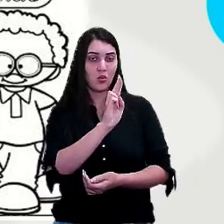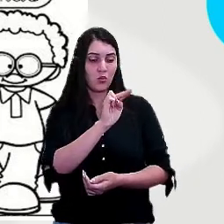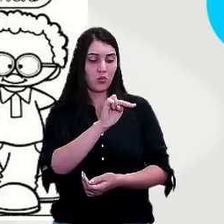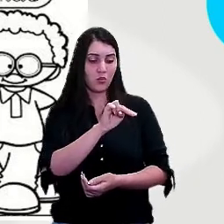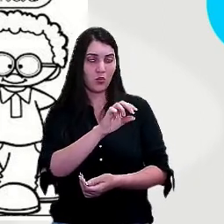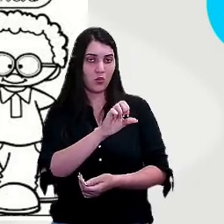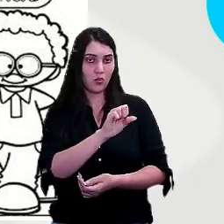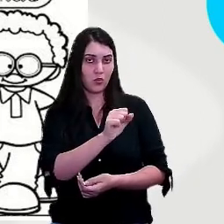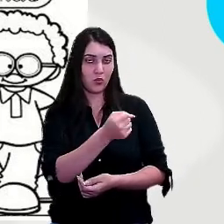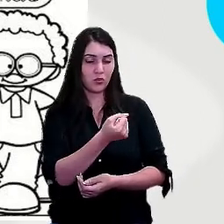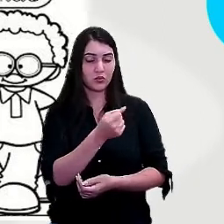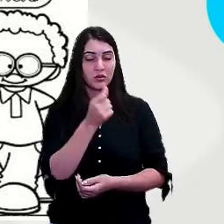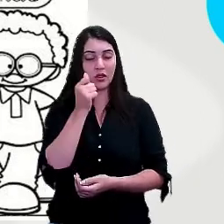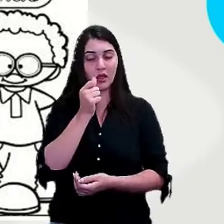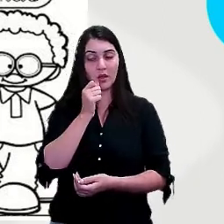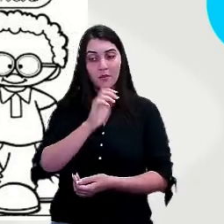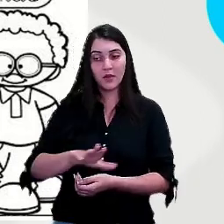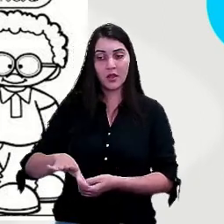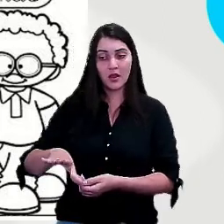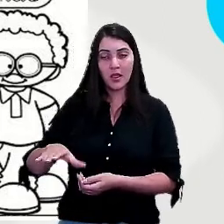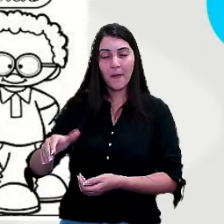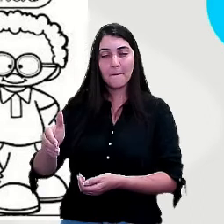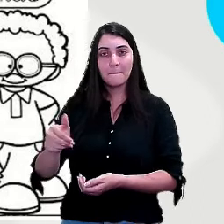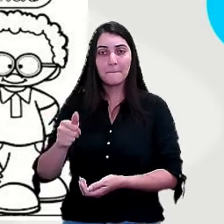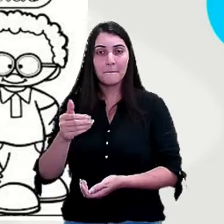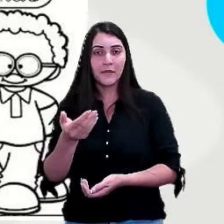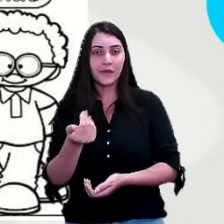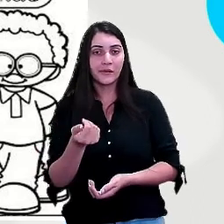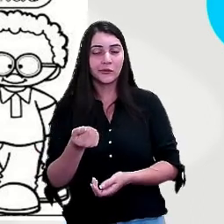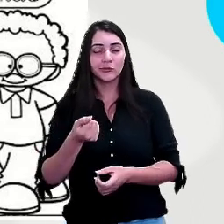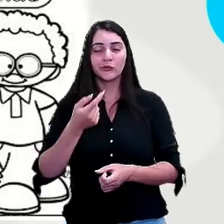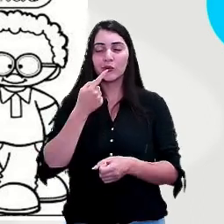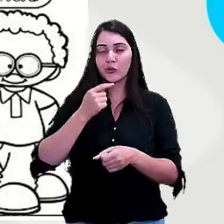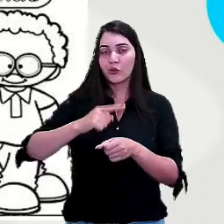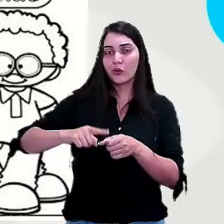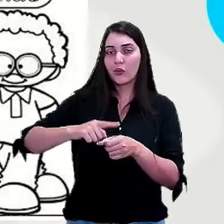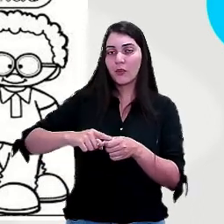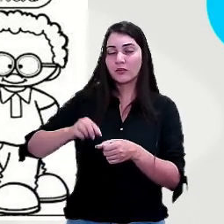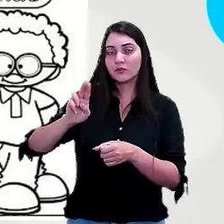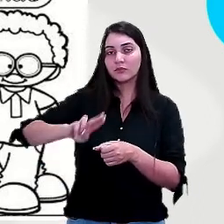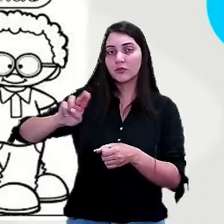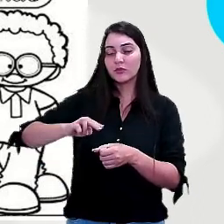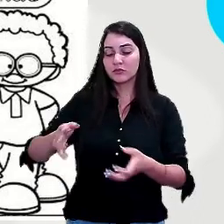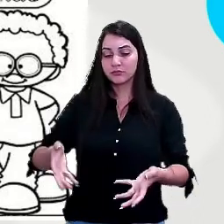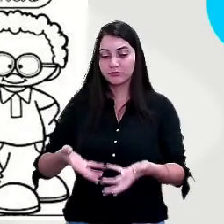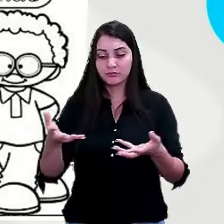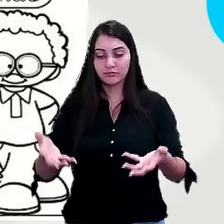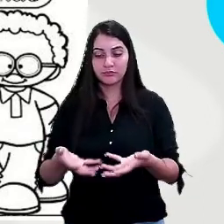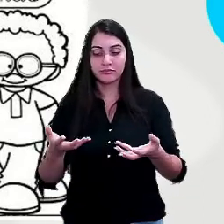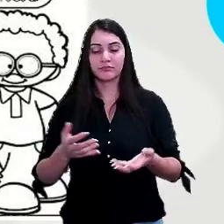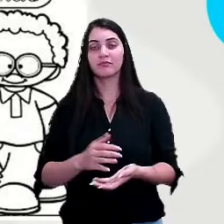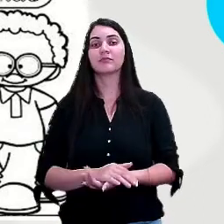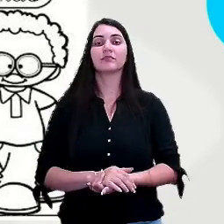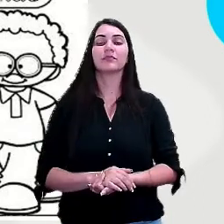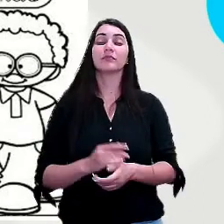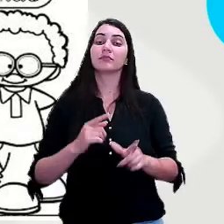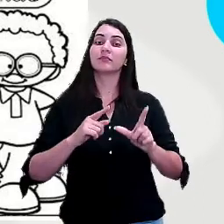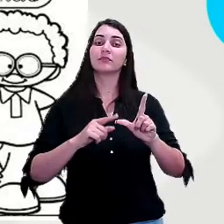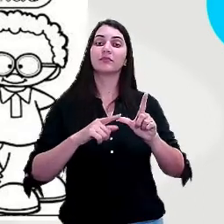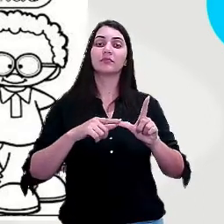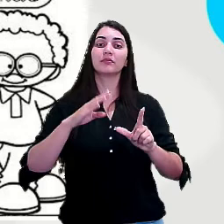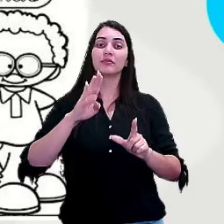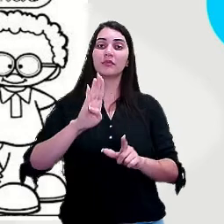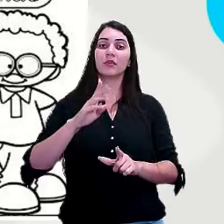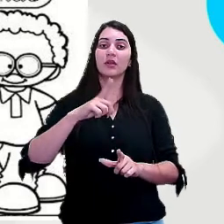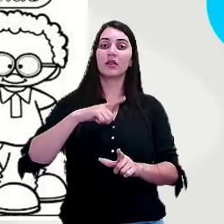uns. Mariana colheu uns tomates para colocar na salada. Na letra B tem